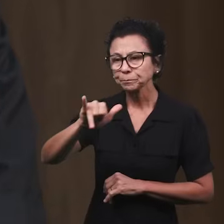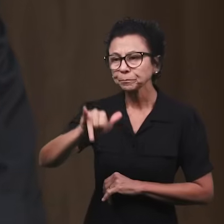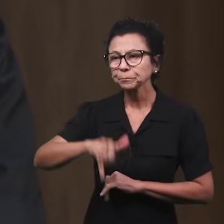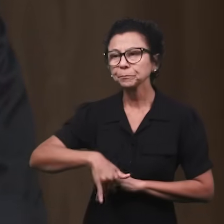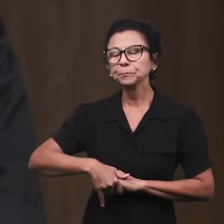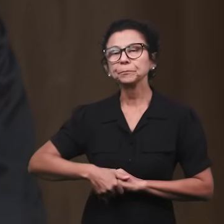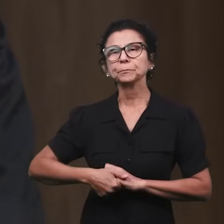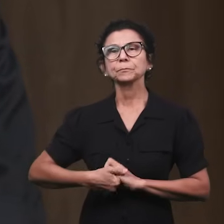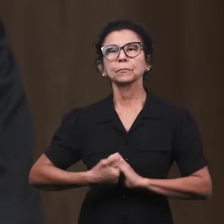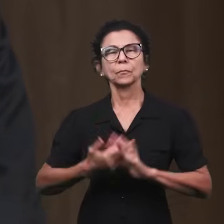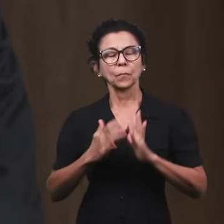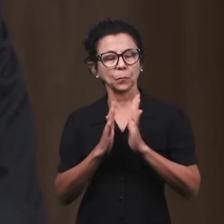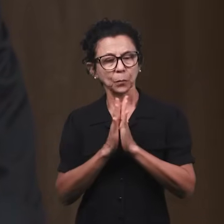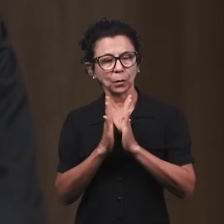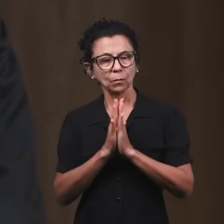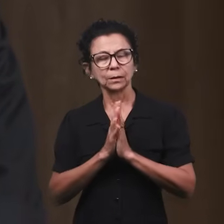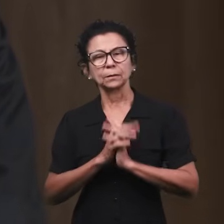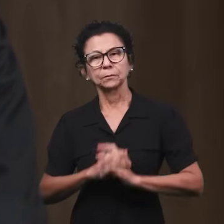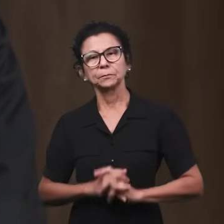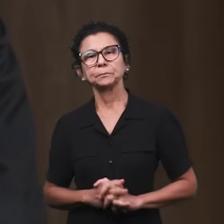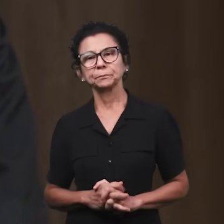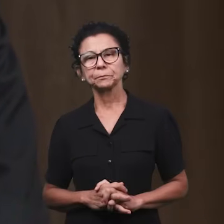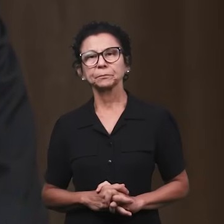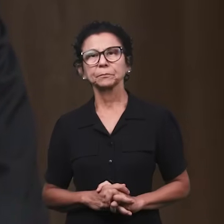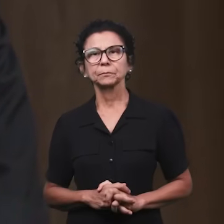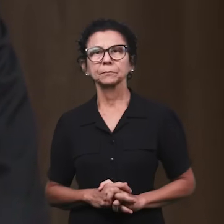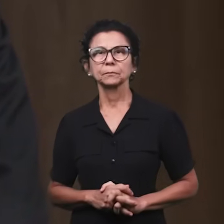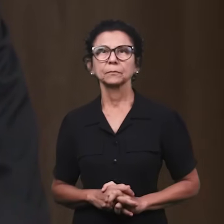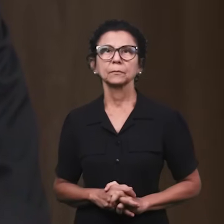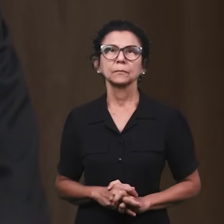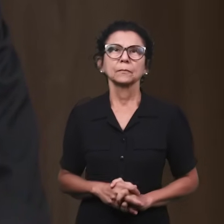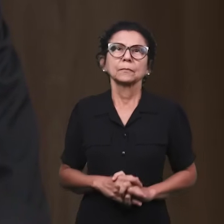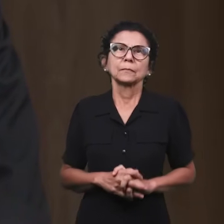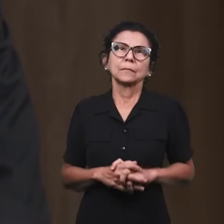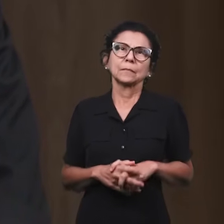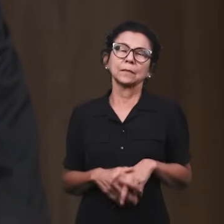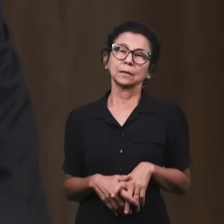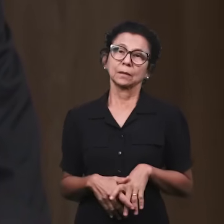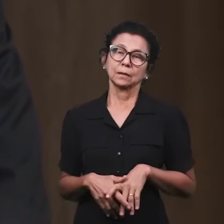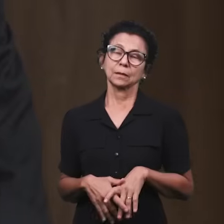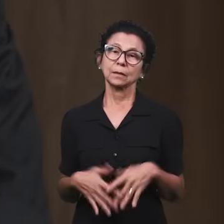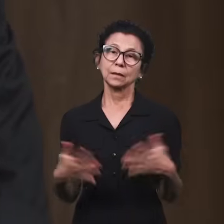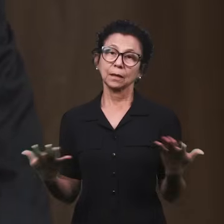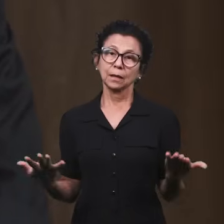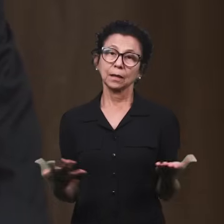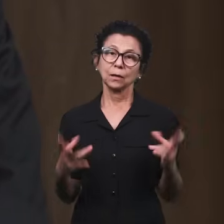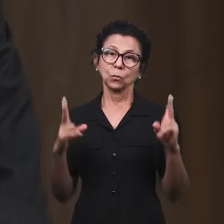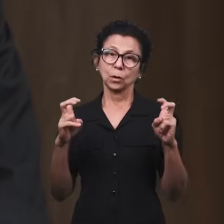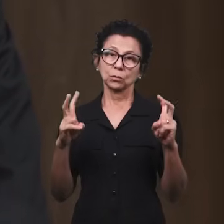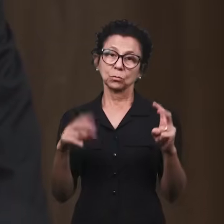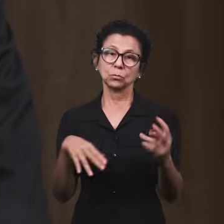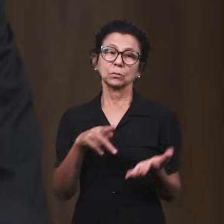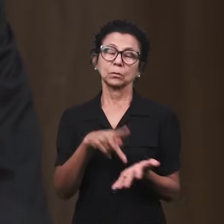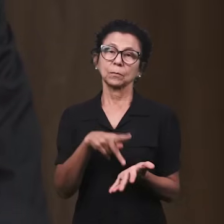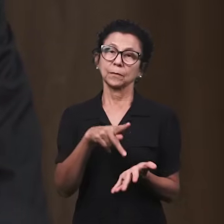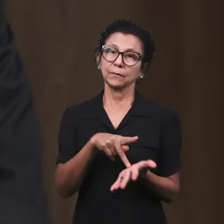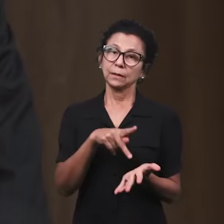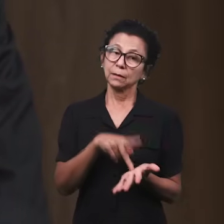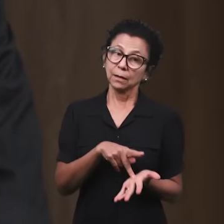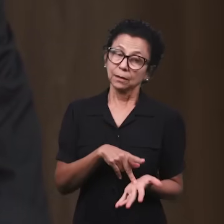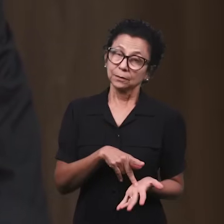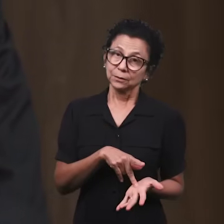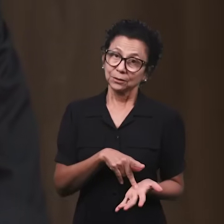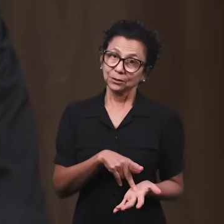e vamos estar orando porque eu entendo que esse tema traz uma verdade. Amém. Nós estamos diante de um mundo